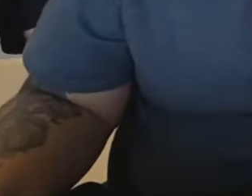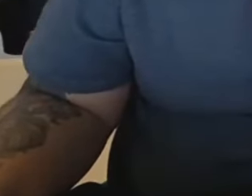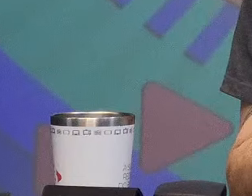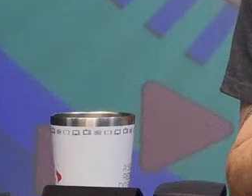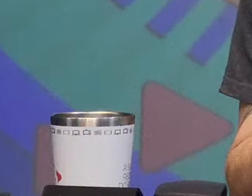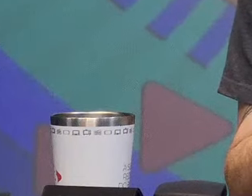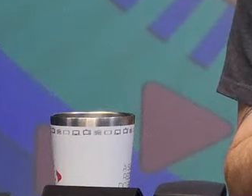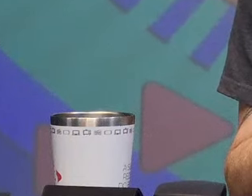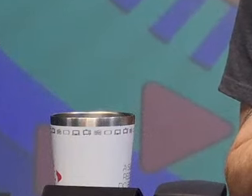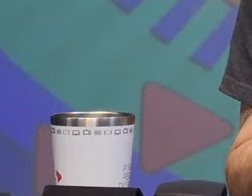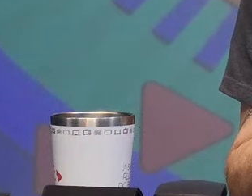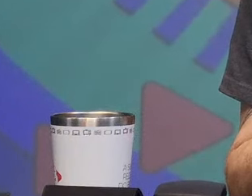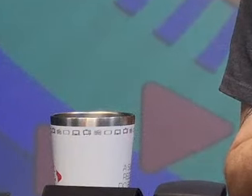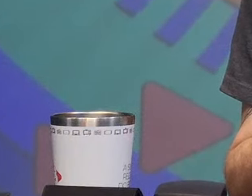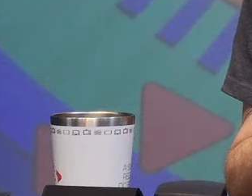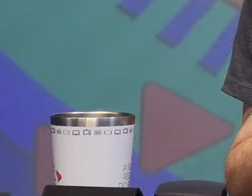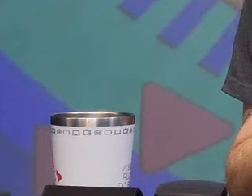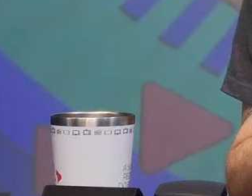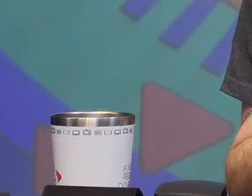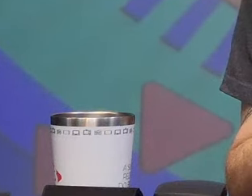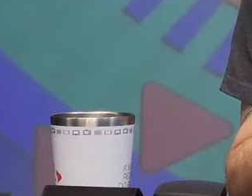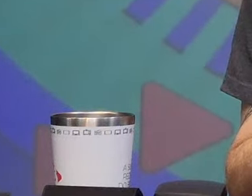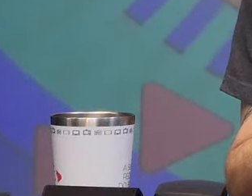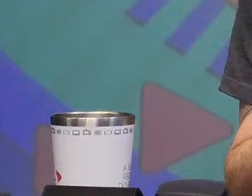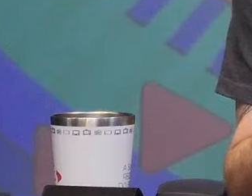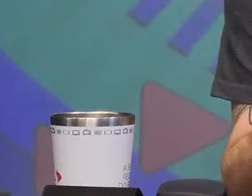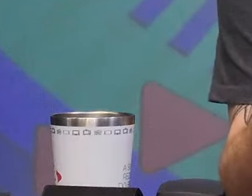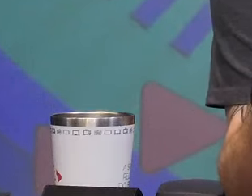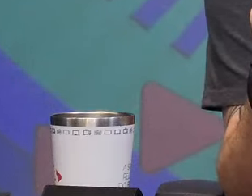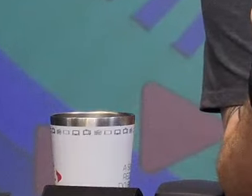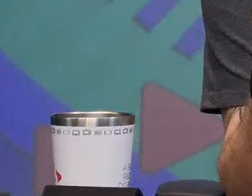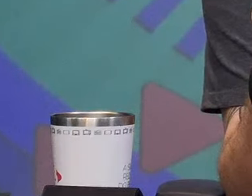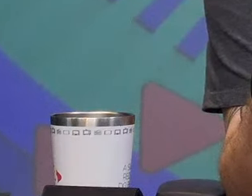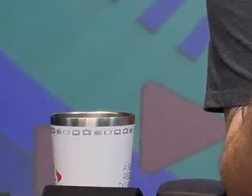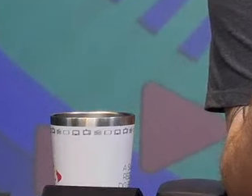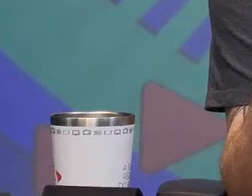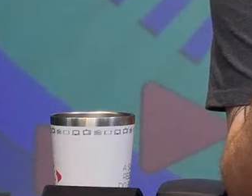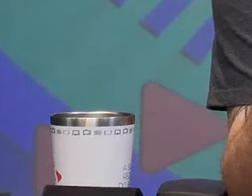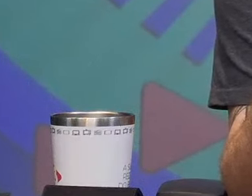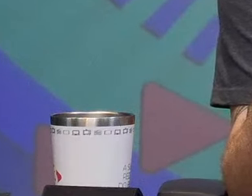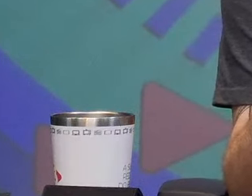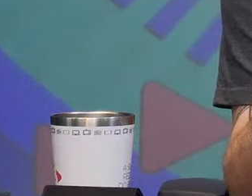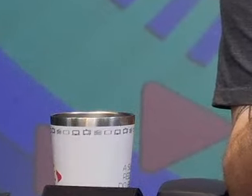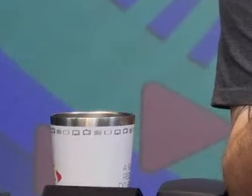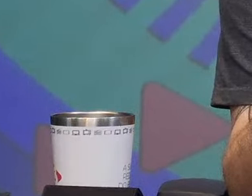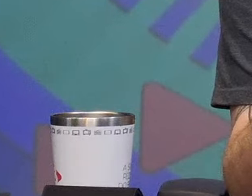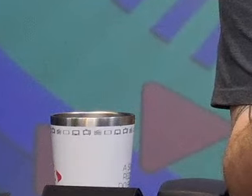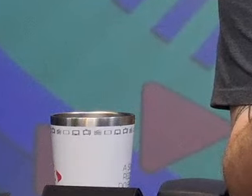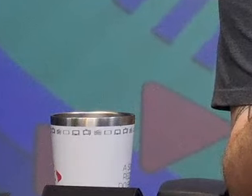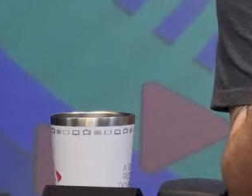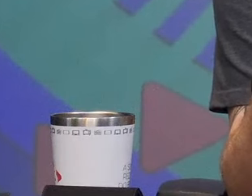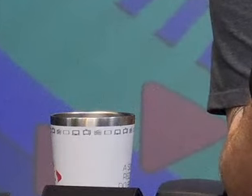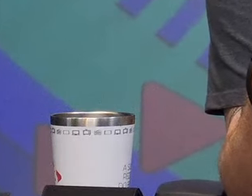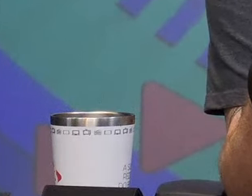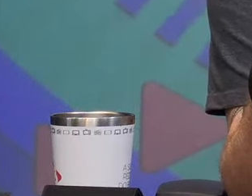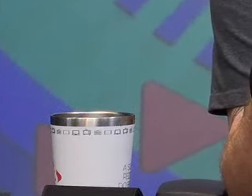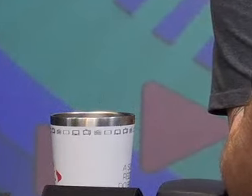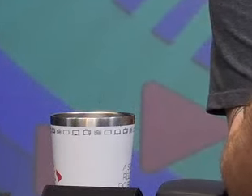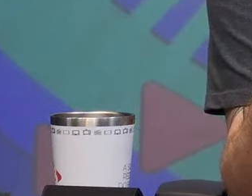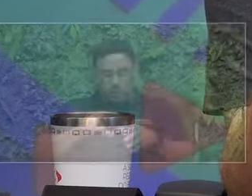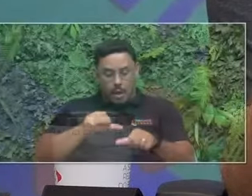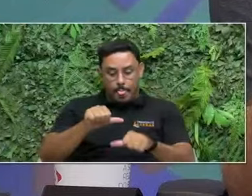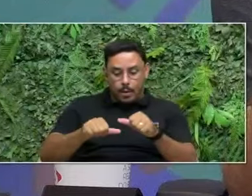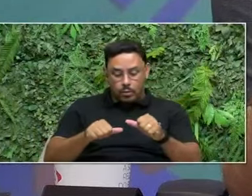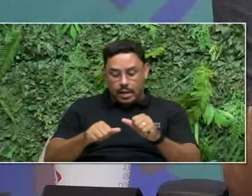foi esclarecedor assim achei interessante não sei se vocês concordam comigo assim eh quando ele diz assim olha o esquema tático pode mudar e pode